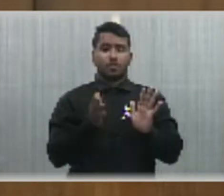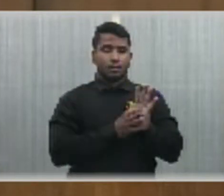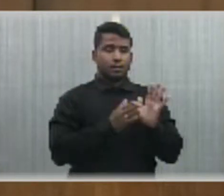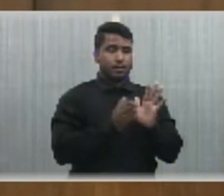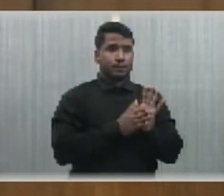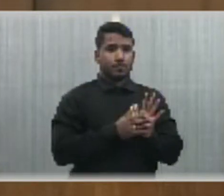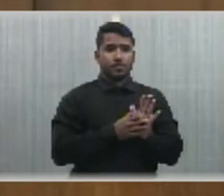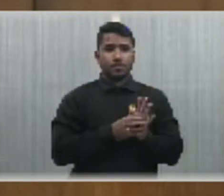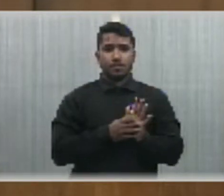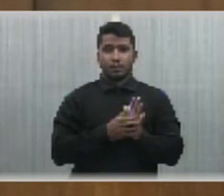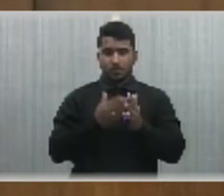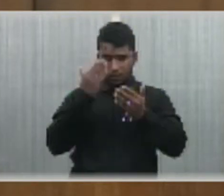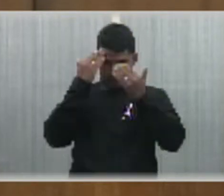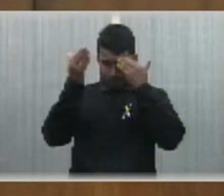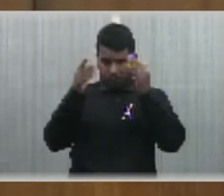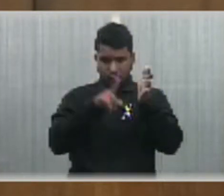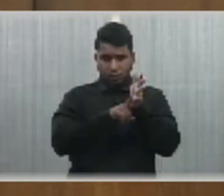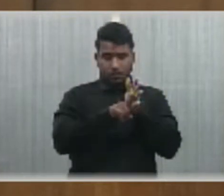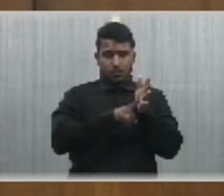dos psicólogos,